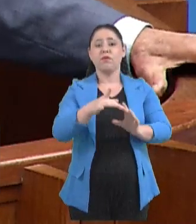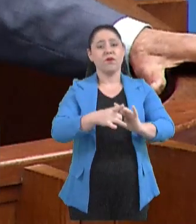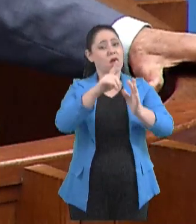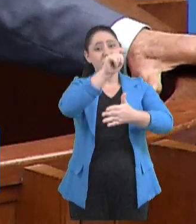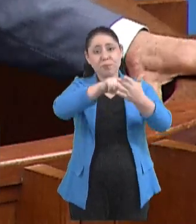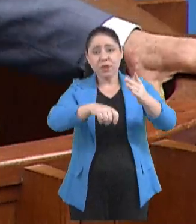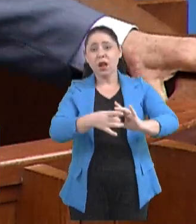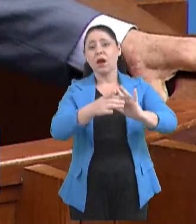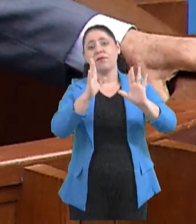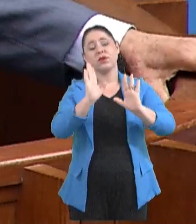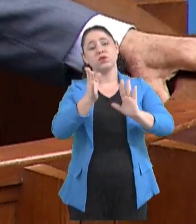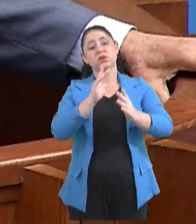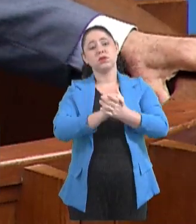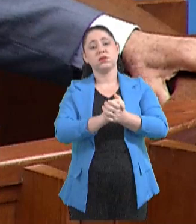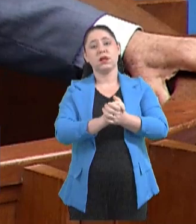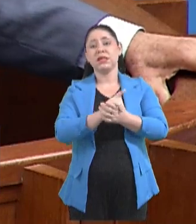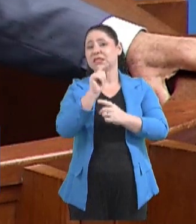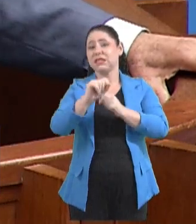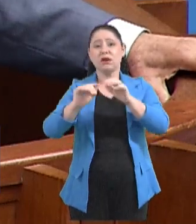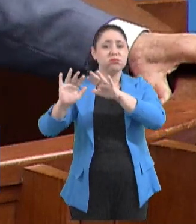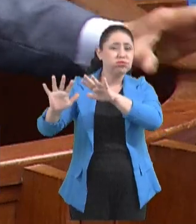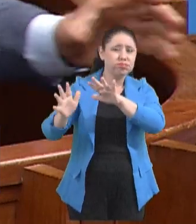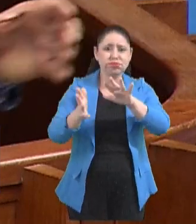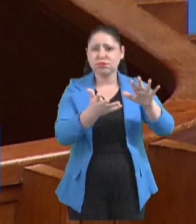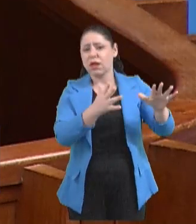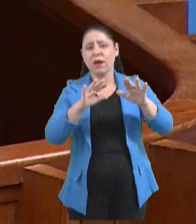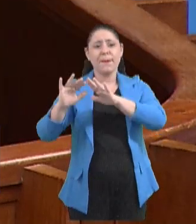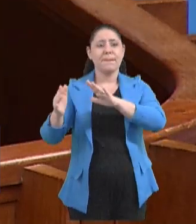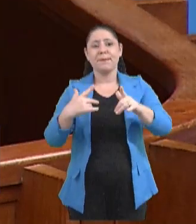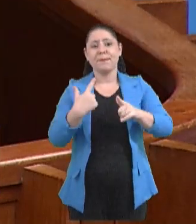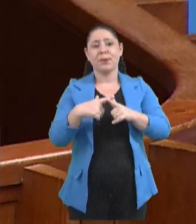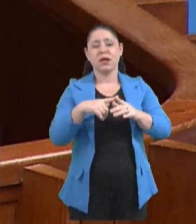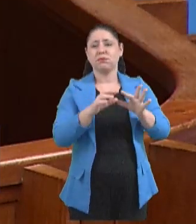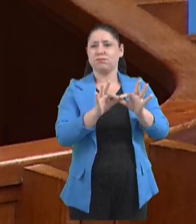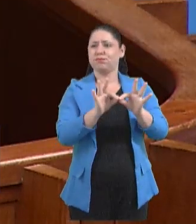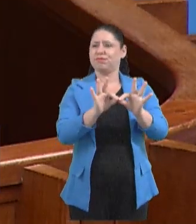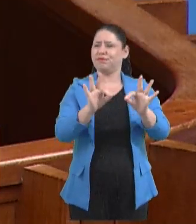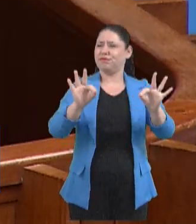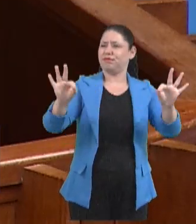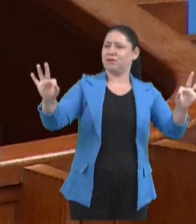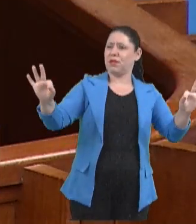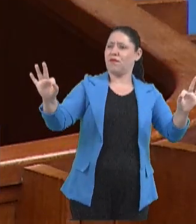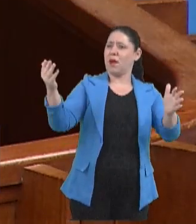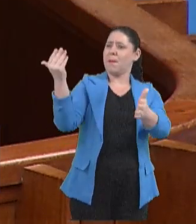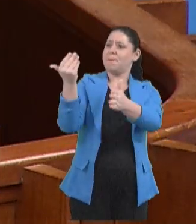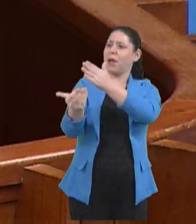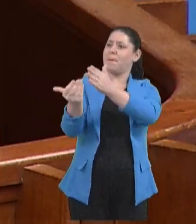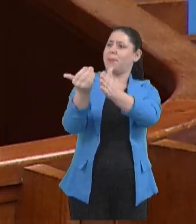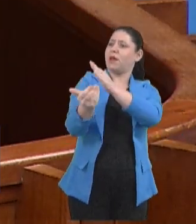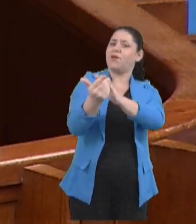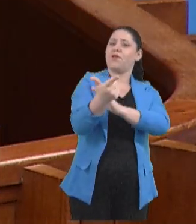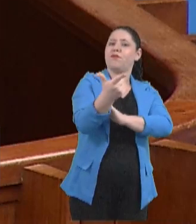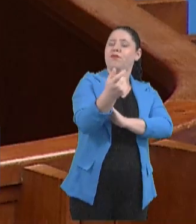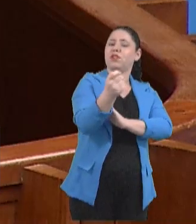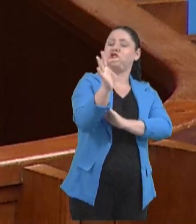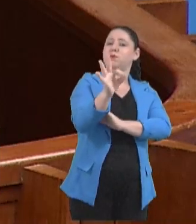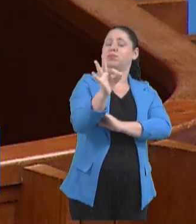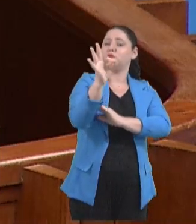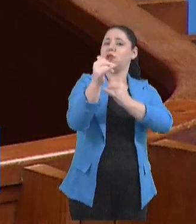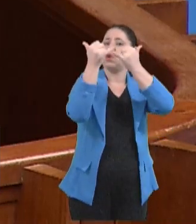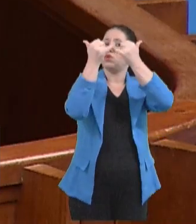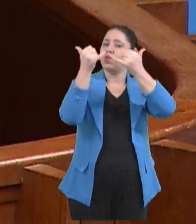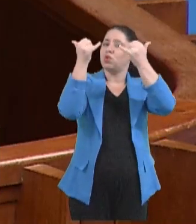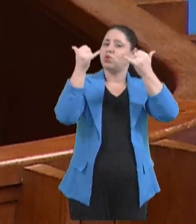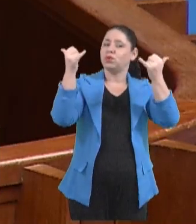assinar a autorização para transportar, porque a distância faz com que perca 20% da energia se